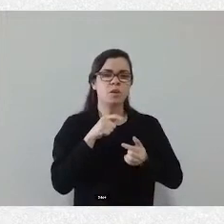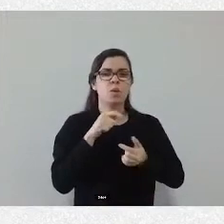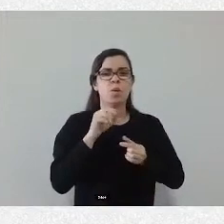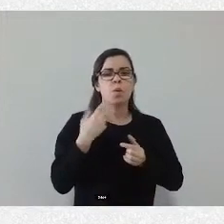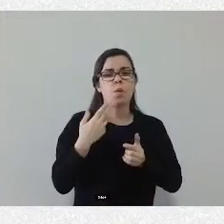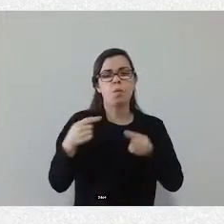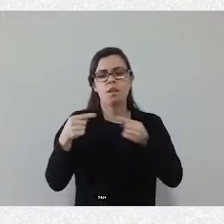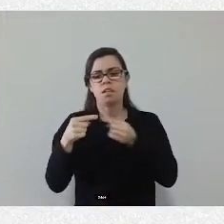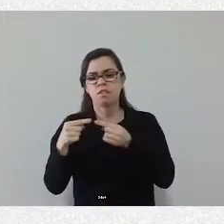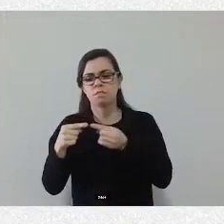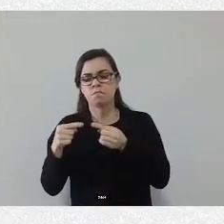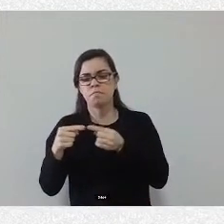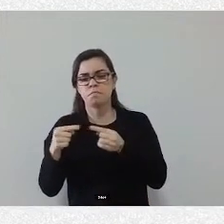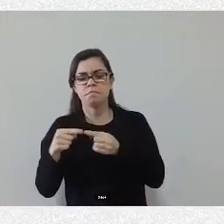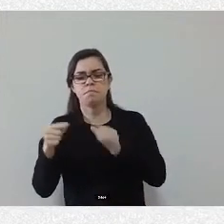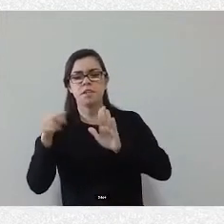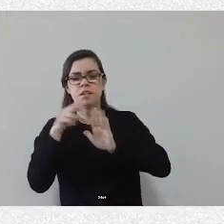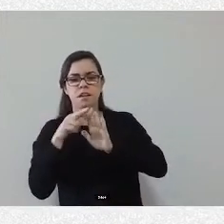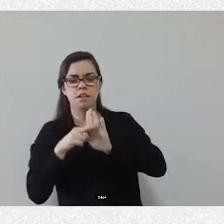protocolo.